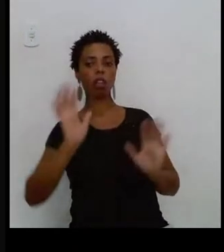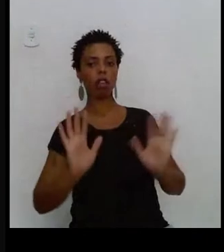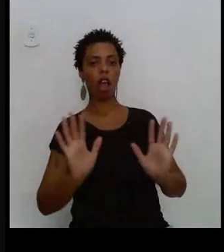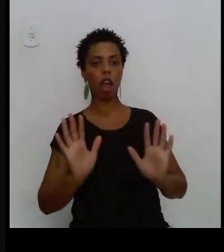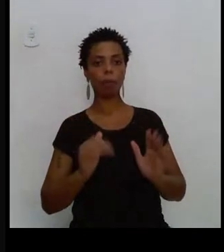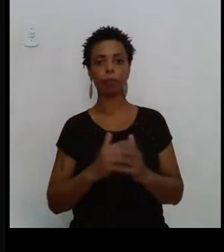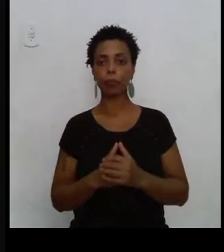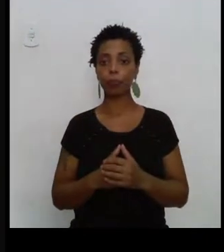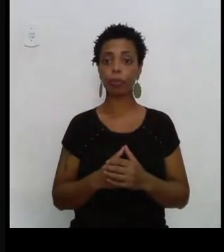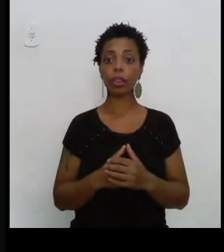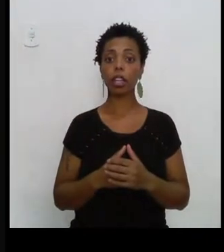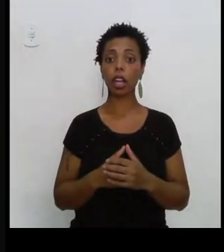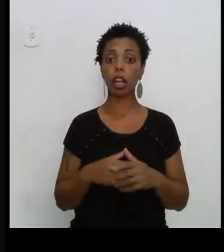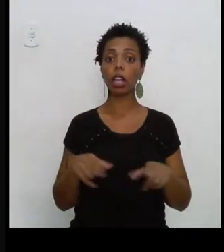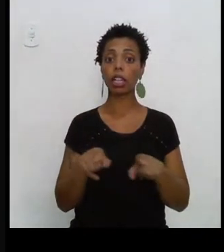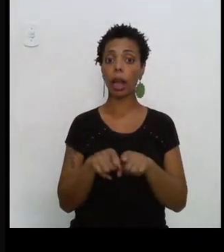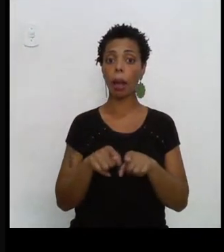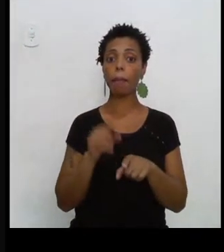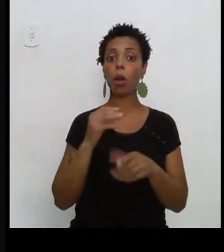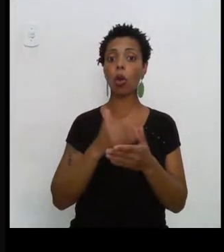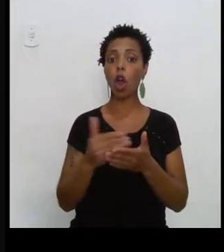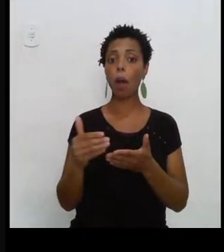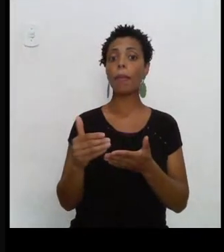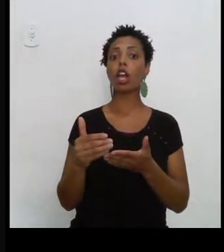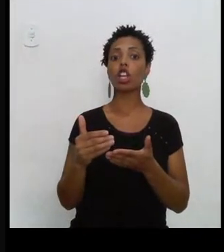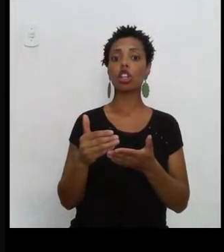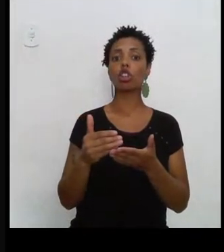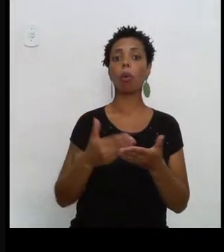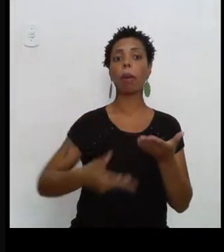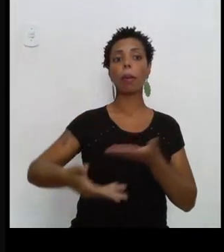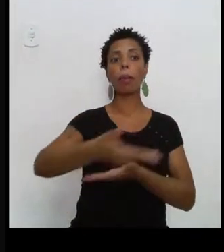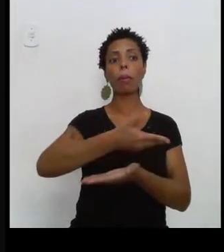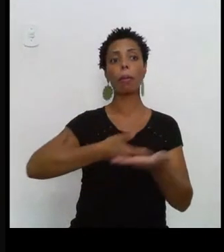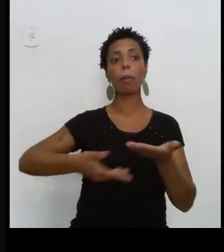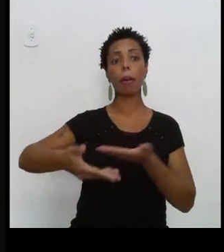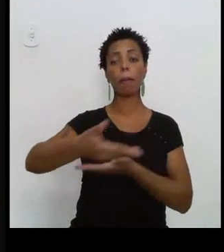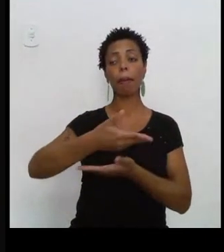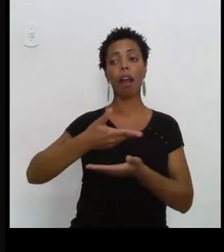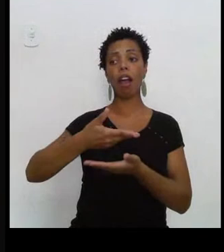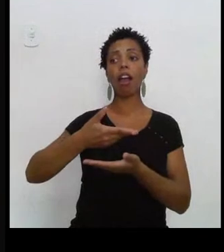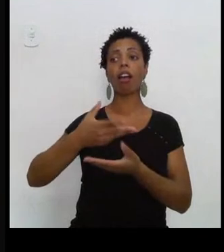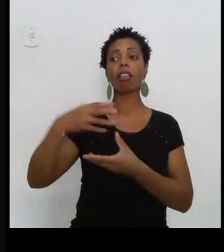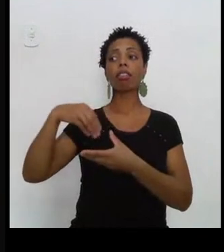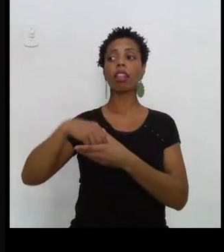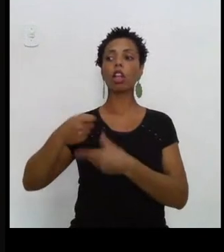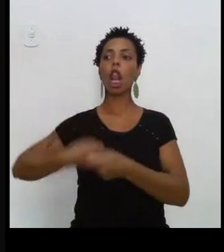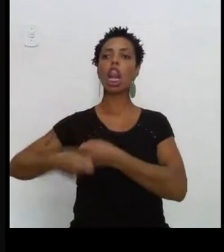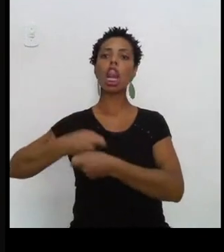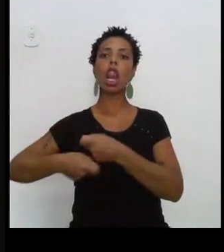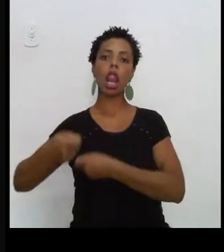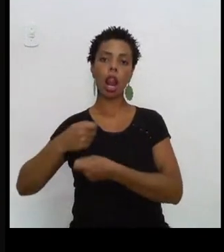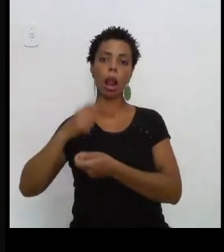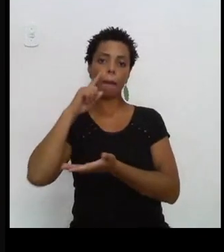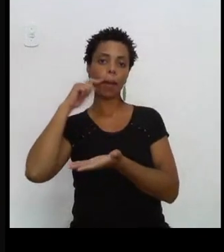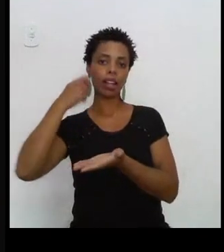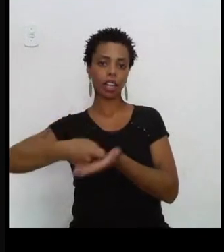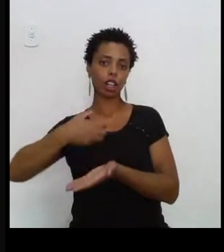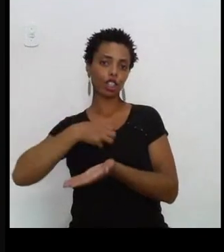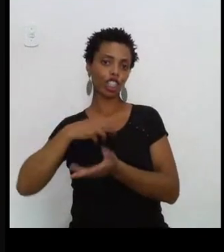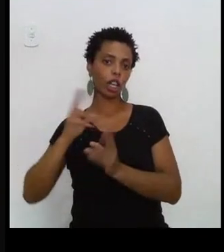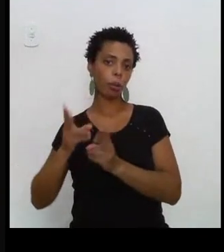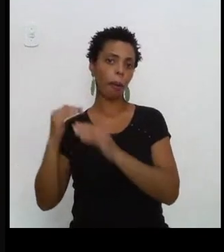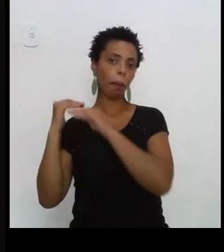Garcia Éder bater perna a grama procuro a um